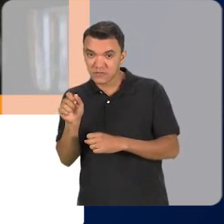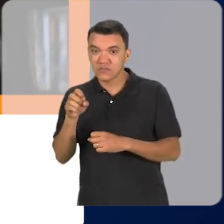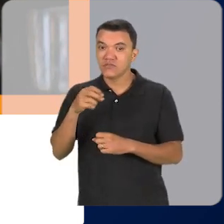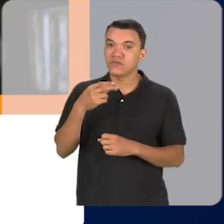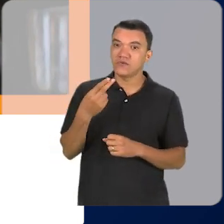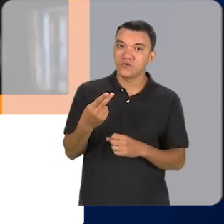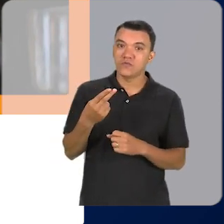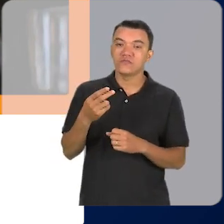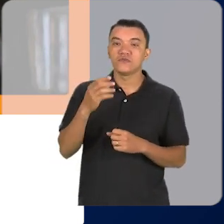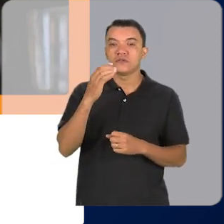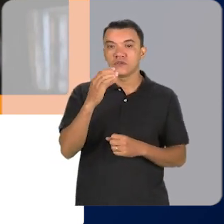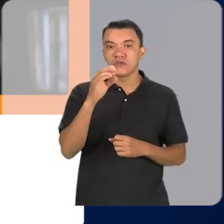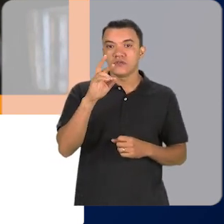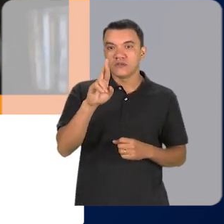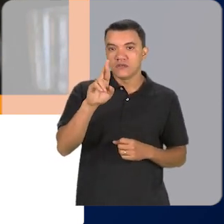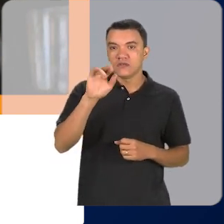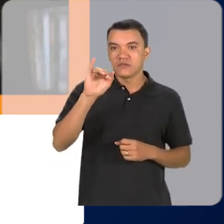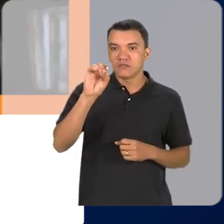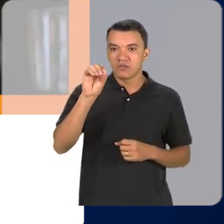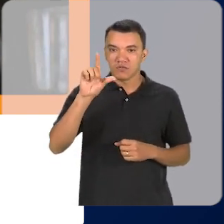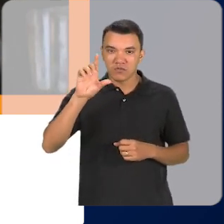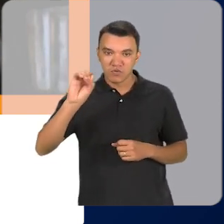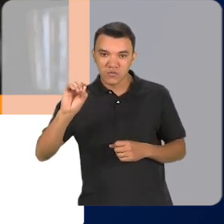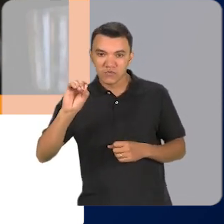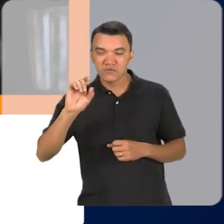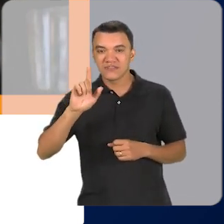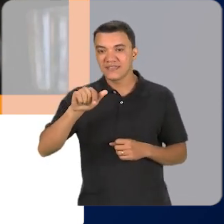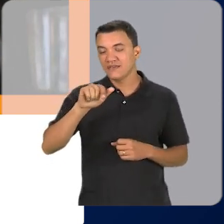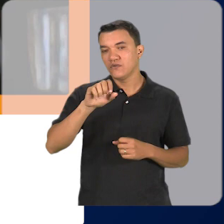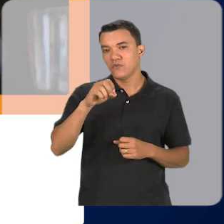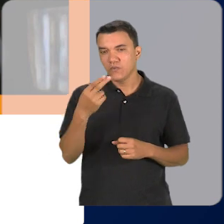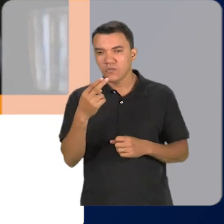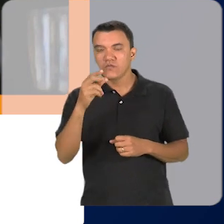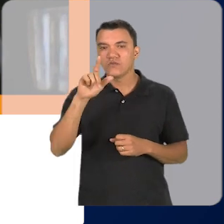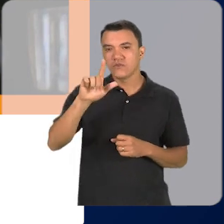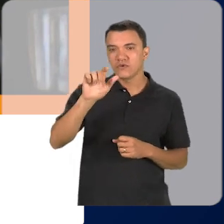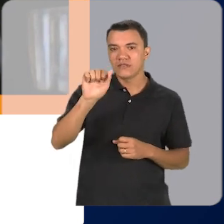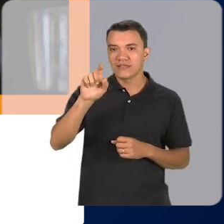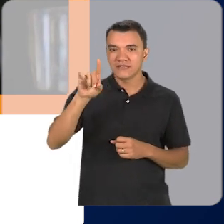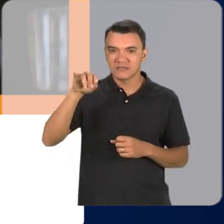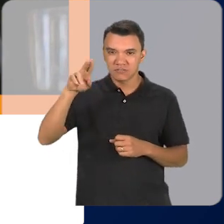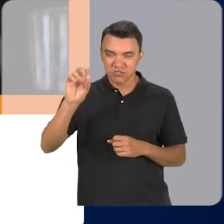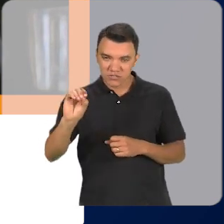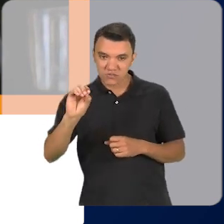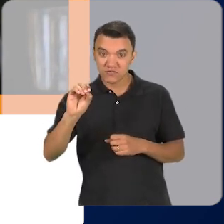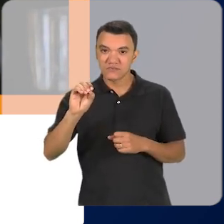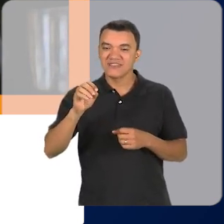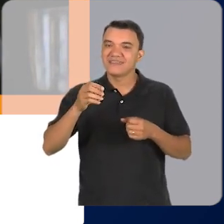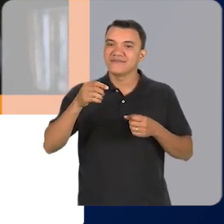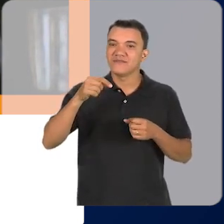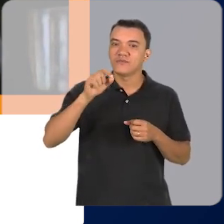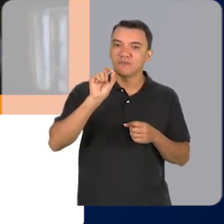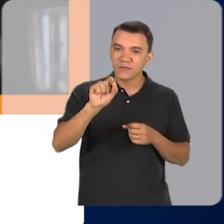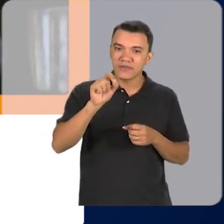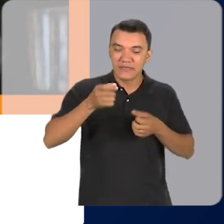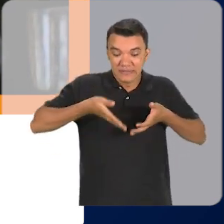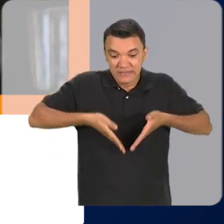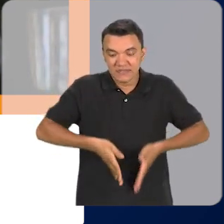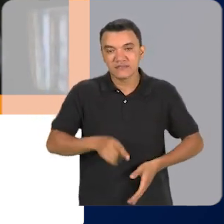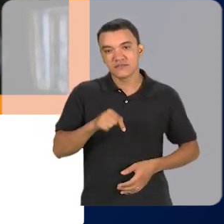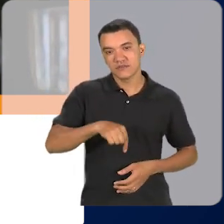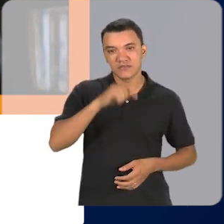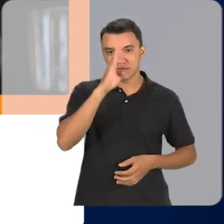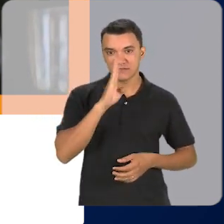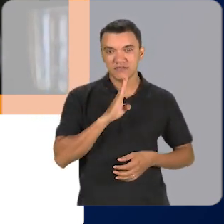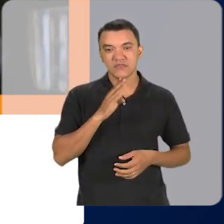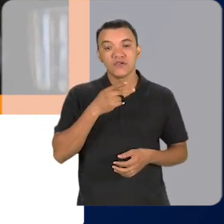os chamados crioulos, ou ladinos, que eram aqueles já nascidos no Brasil, certo? Que já falavam a língua portuguesa, né,